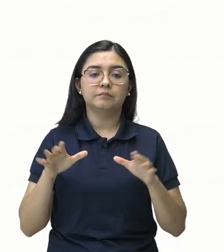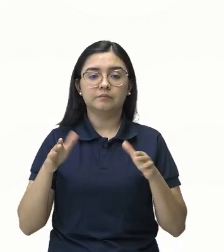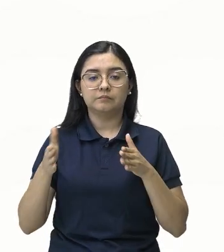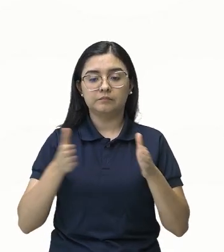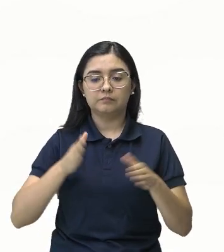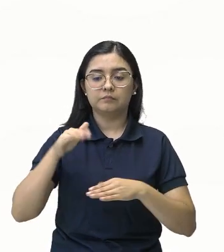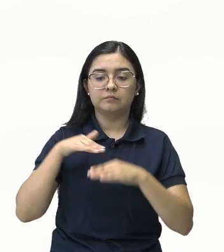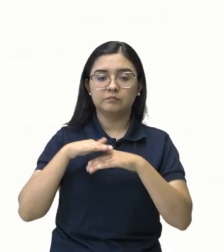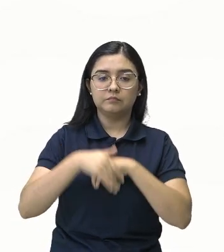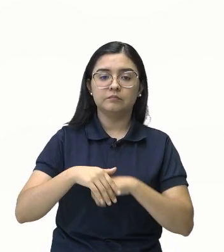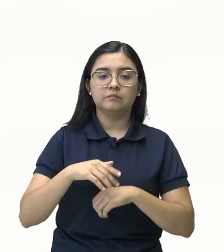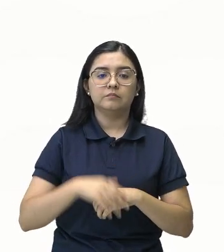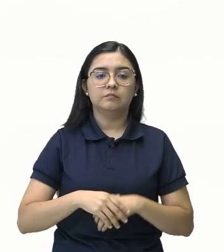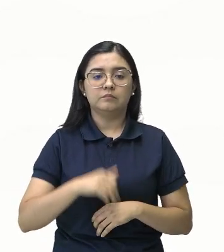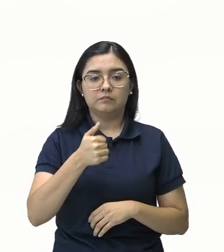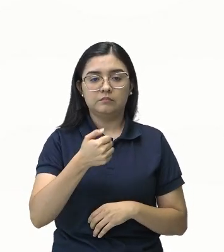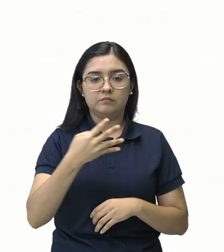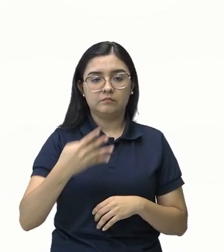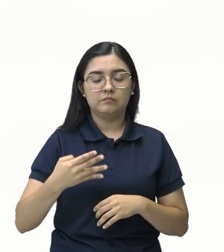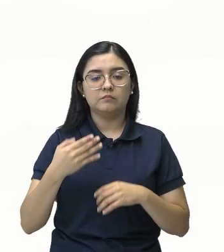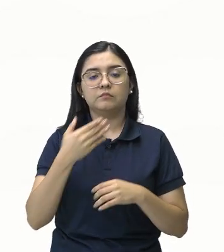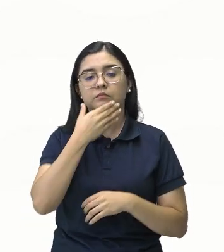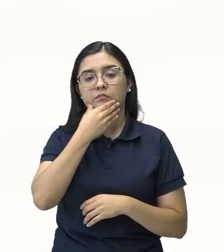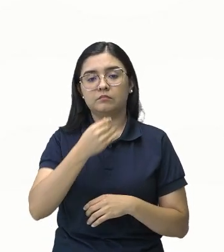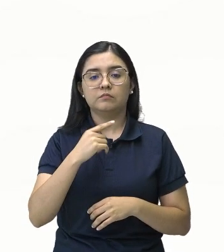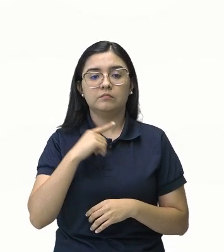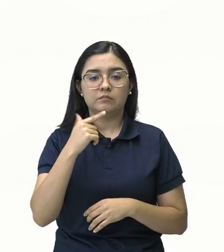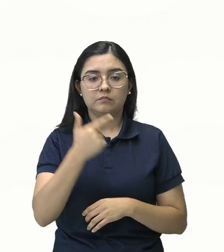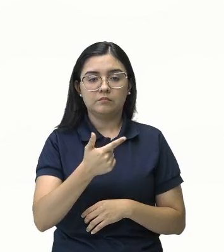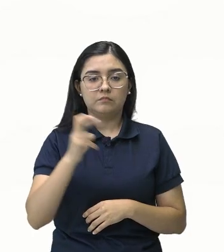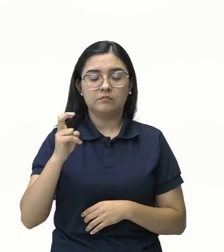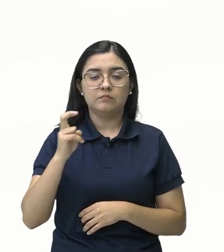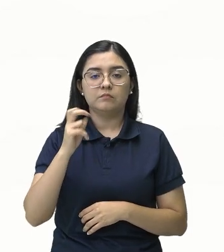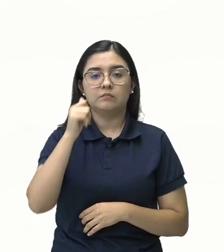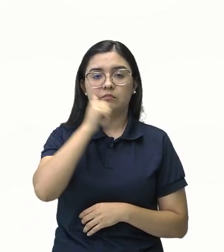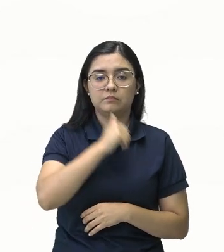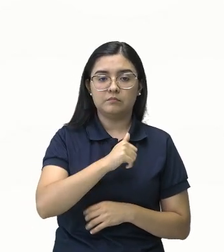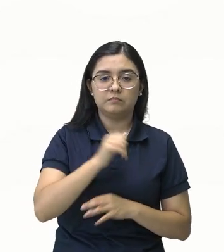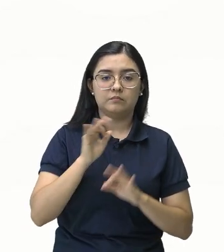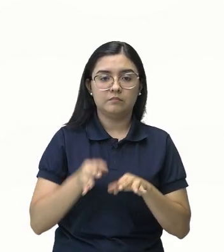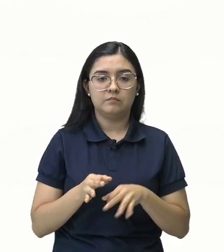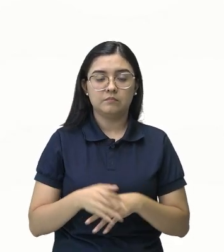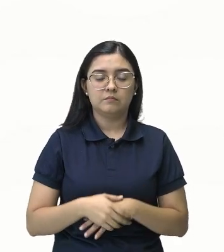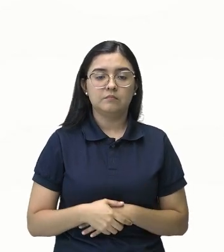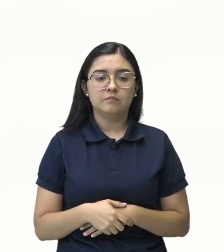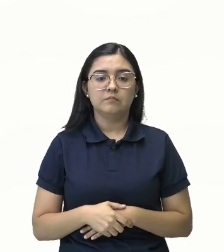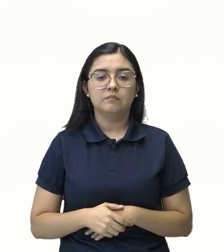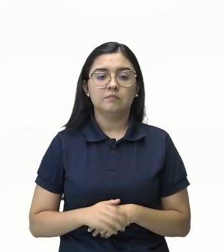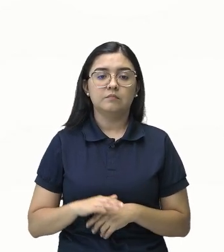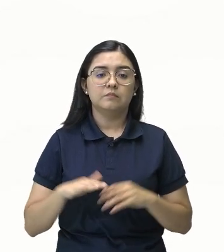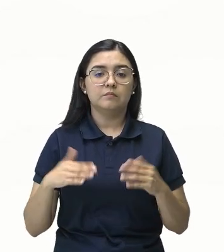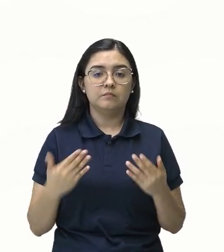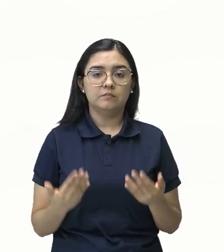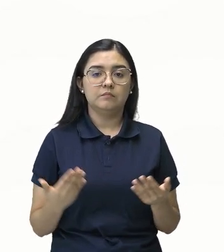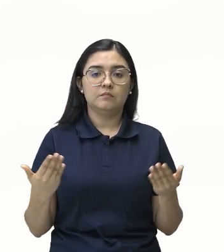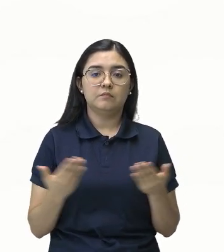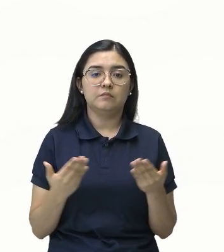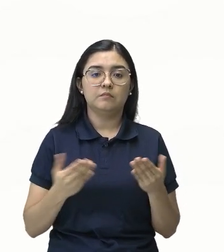meninos, eu tenho 25 meninas. Tá bom? E agora nós vamos